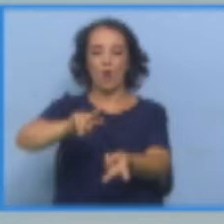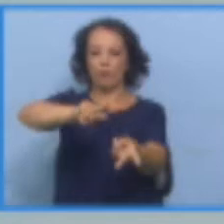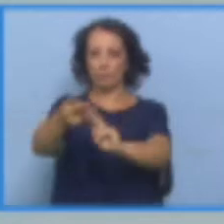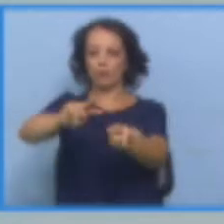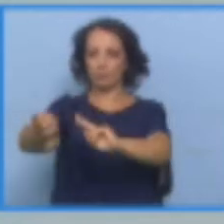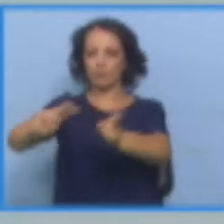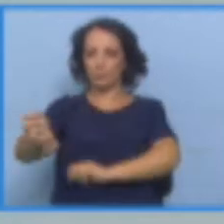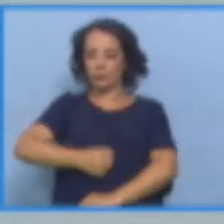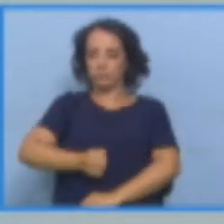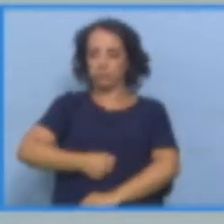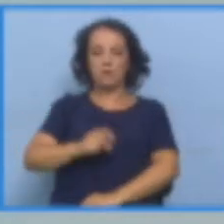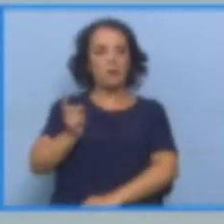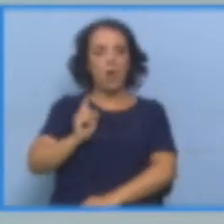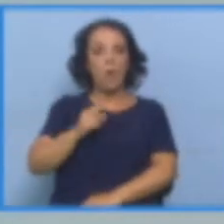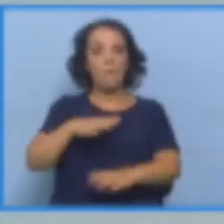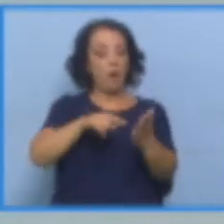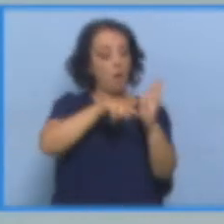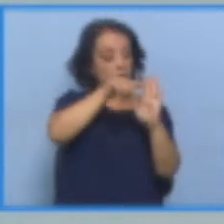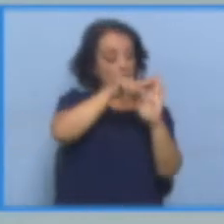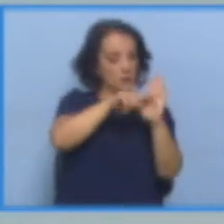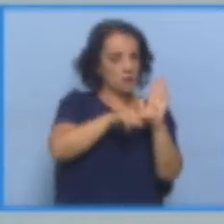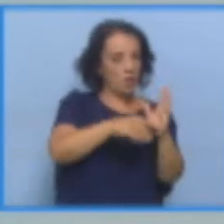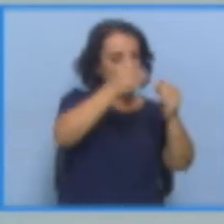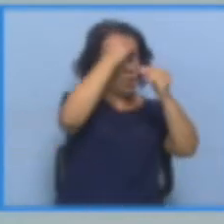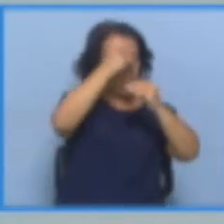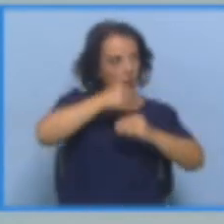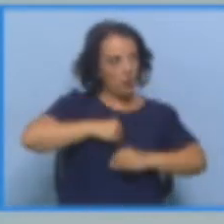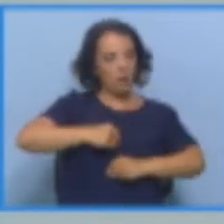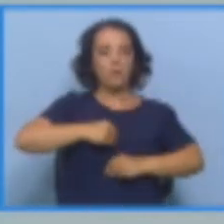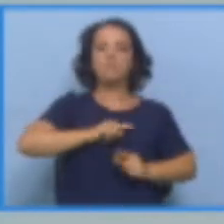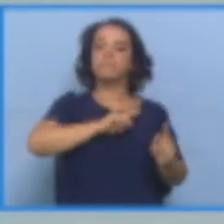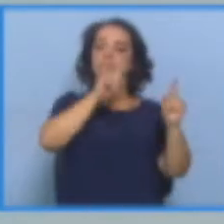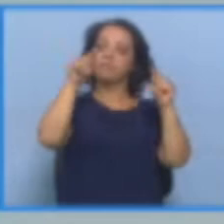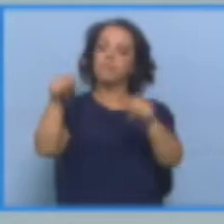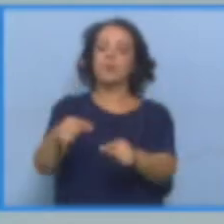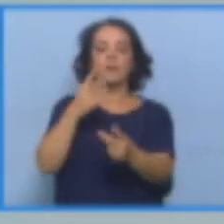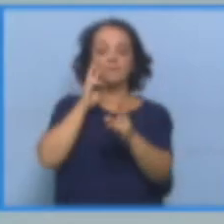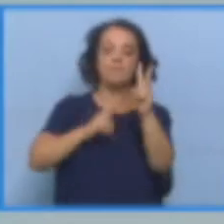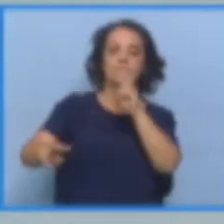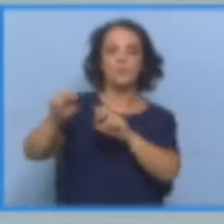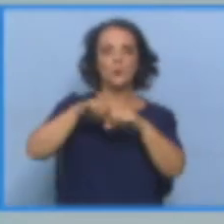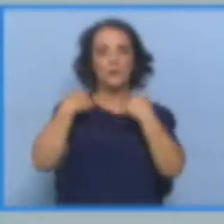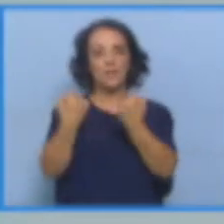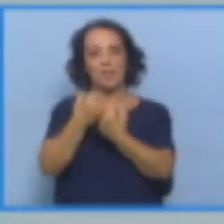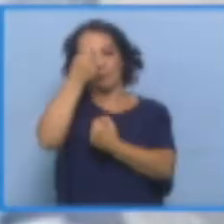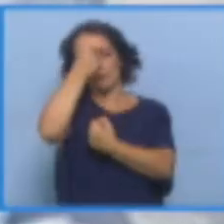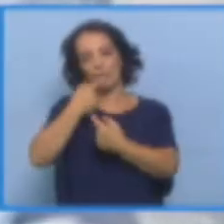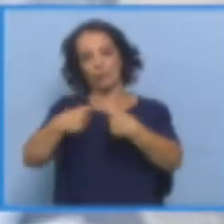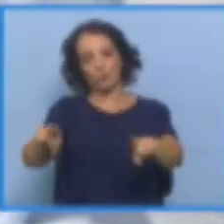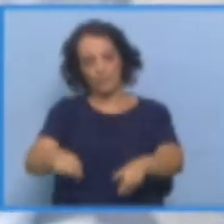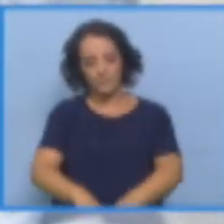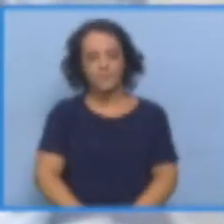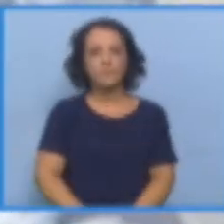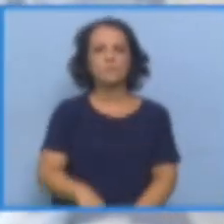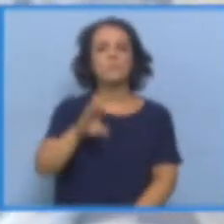a partir da luz do Evangelho, edificar uma outra história, edificar uma outra sociedade. Nesta nota, Catarina, os bispos